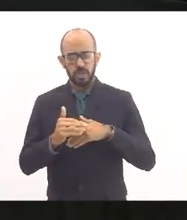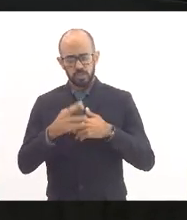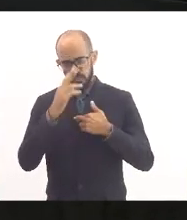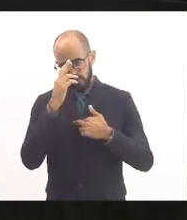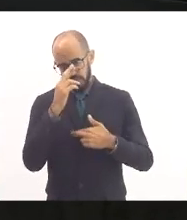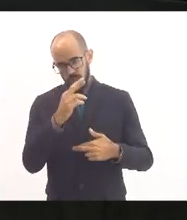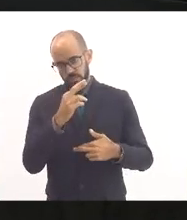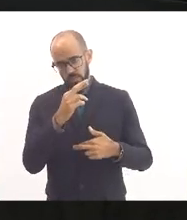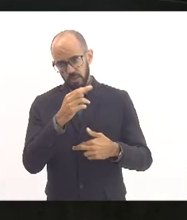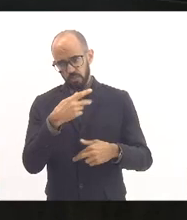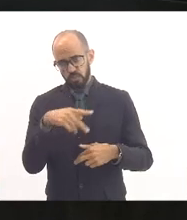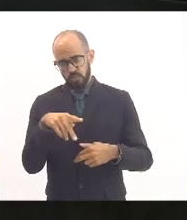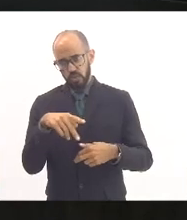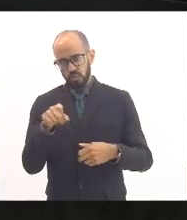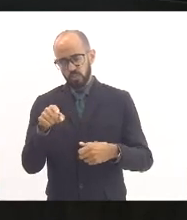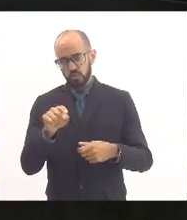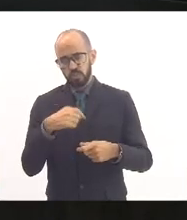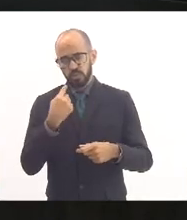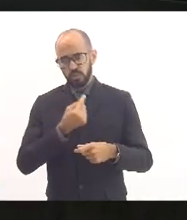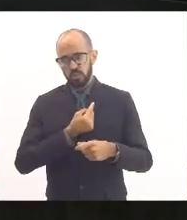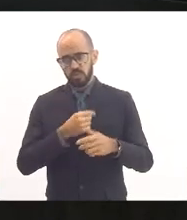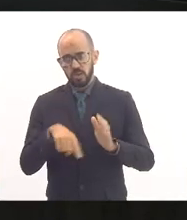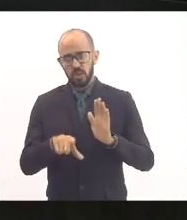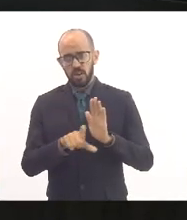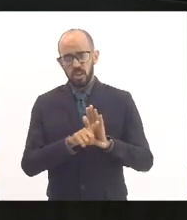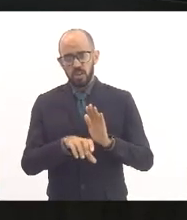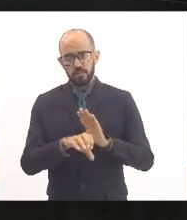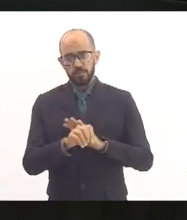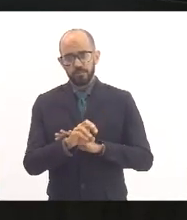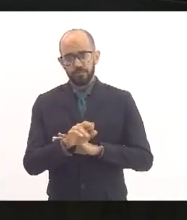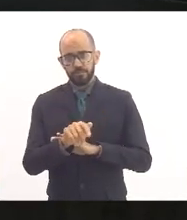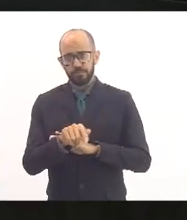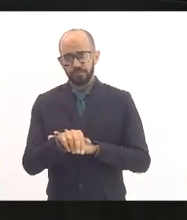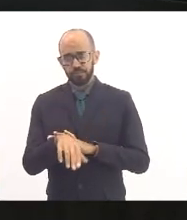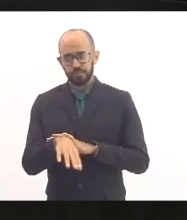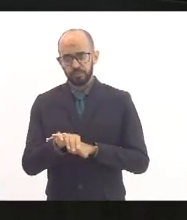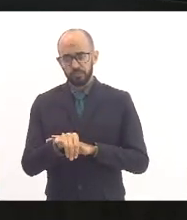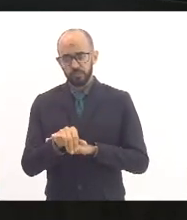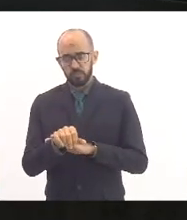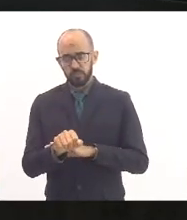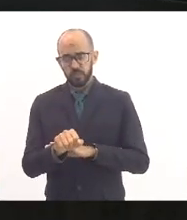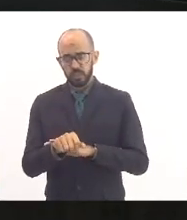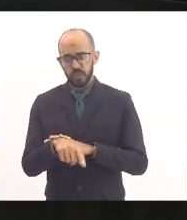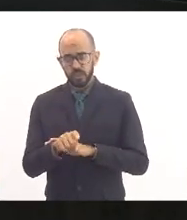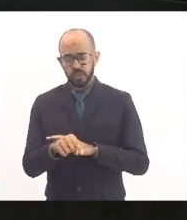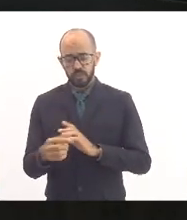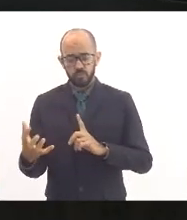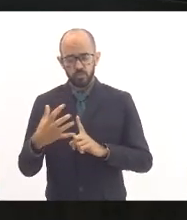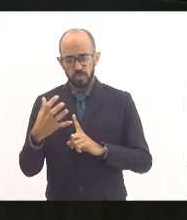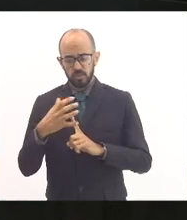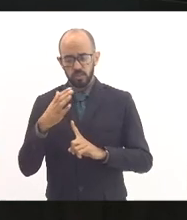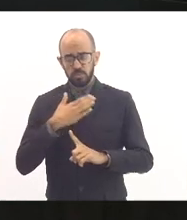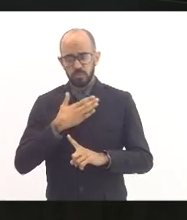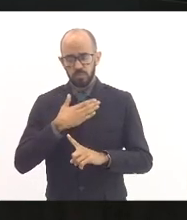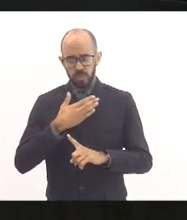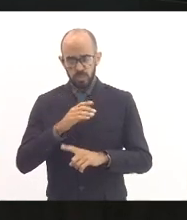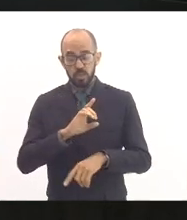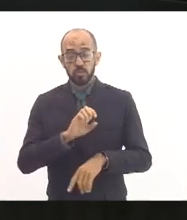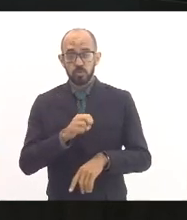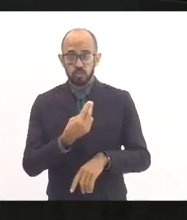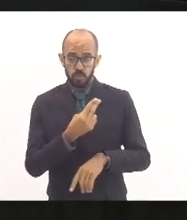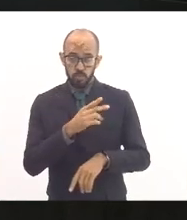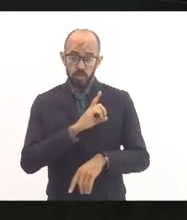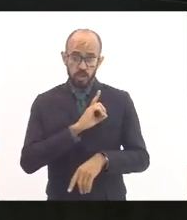vocês na nossa lei orgânica que me atinge também né Eu sou Delegado de Polícia minha esposa também a delegada de